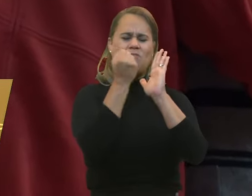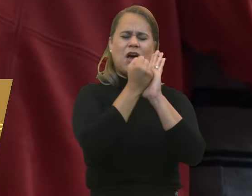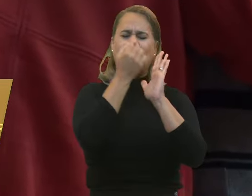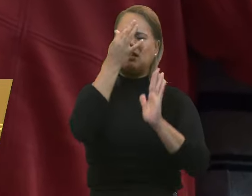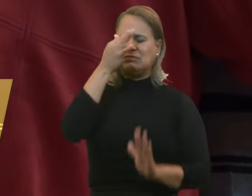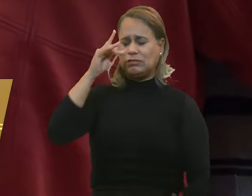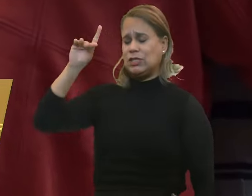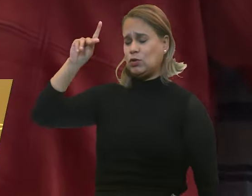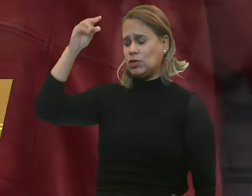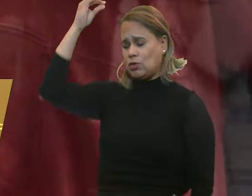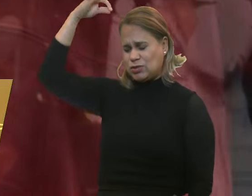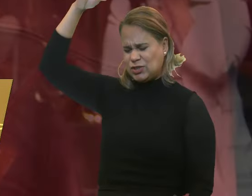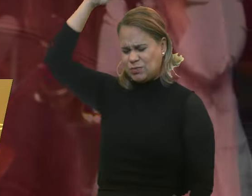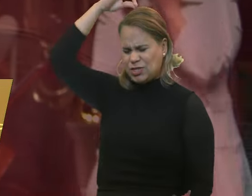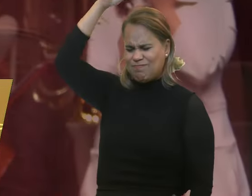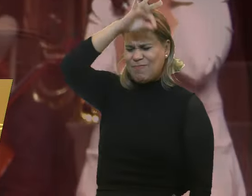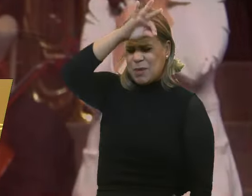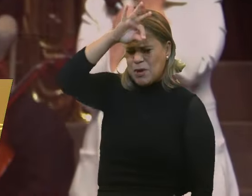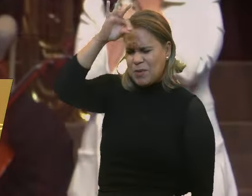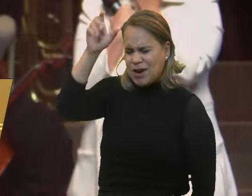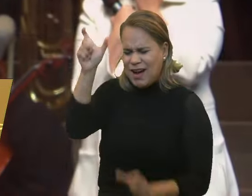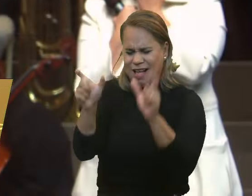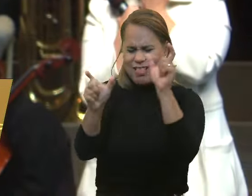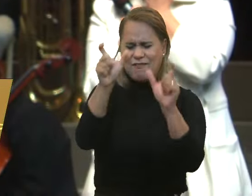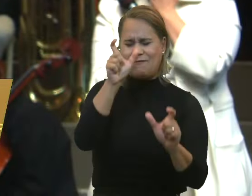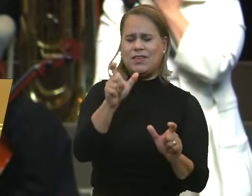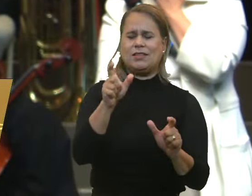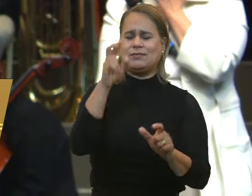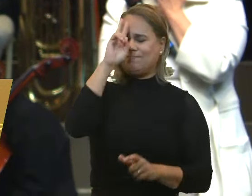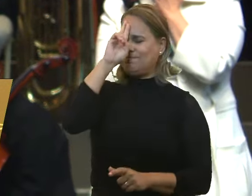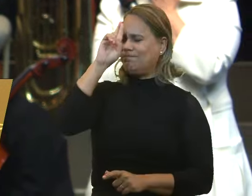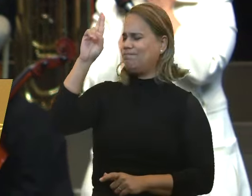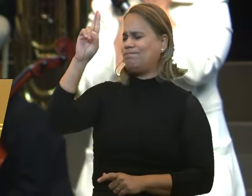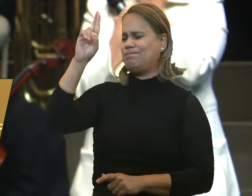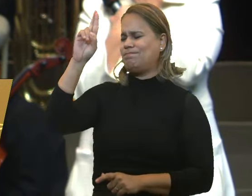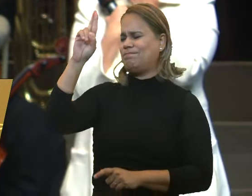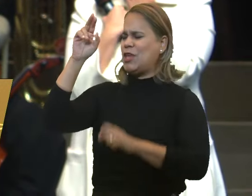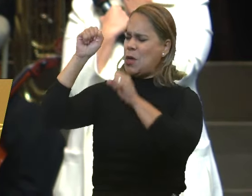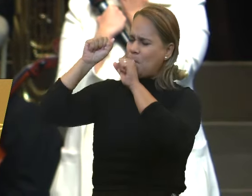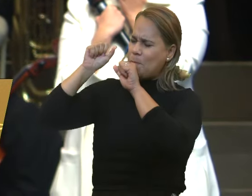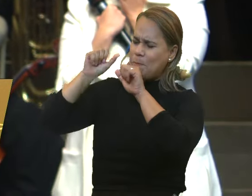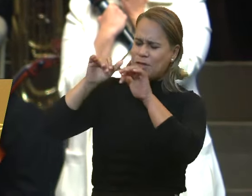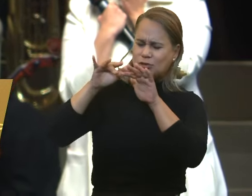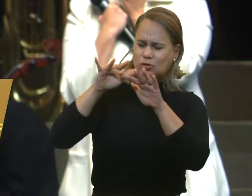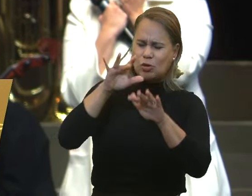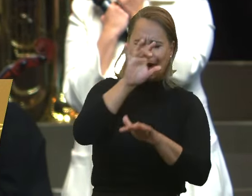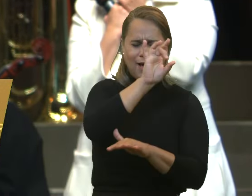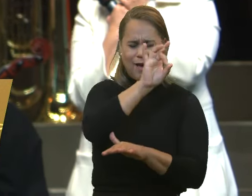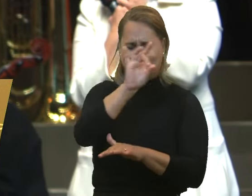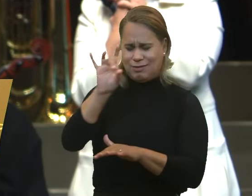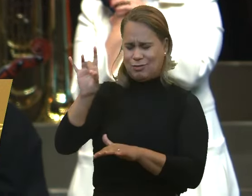veio a esse lugar. E Senhor, traz bênção, traz mudança de vida, traz